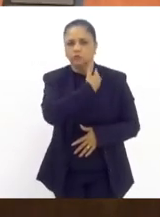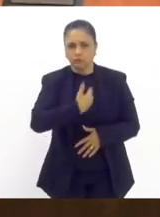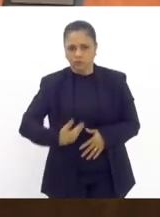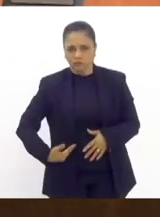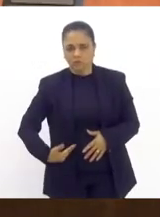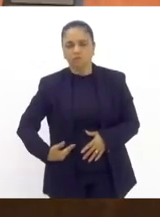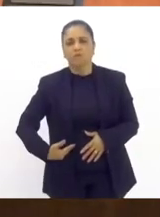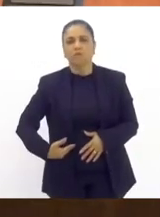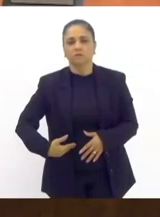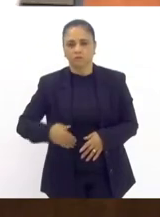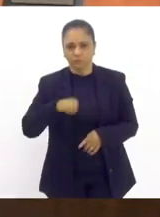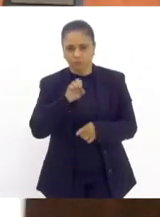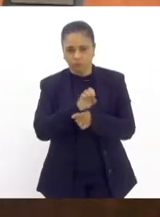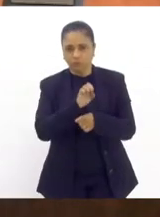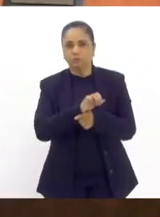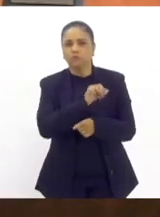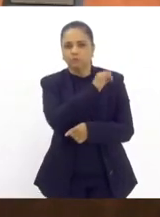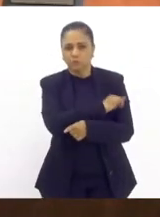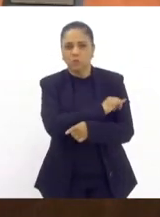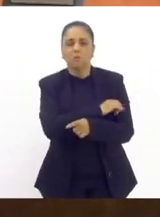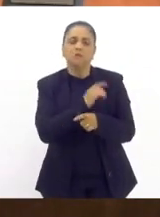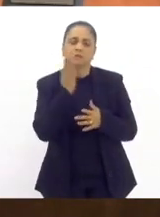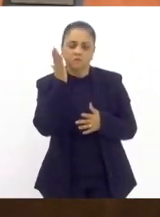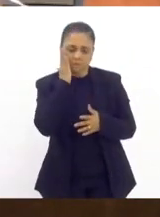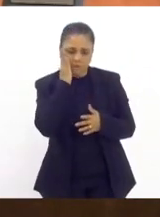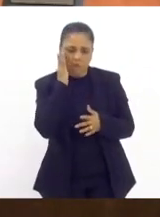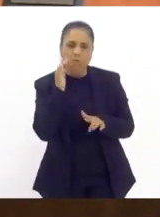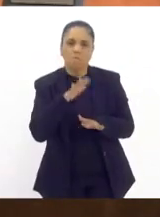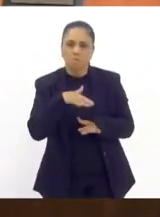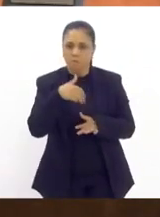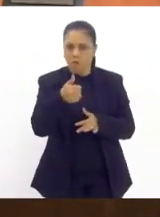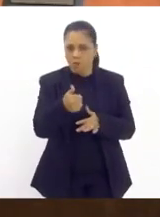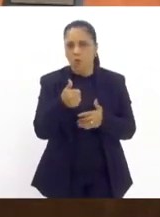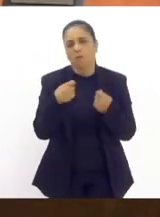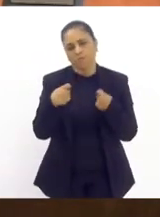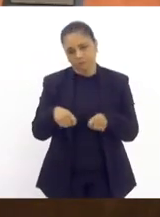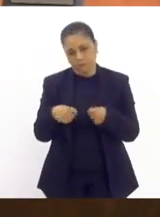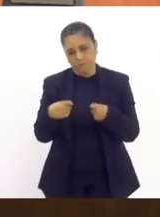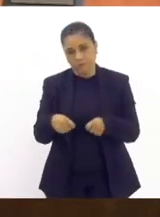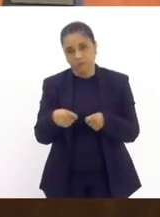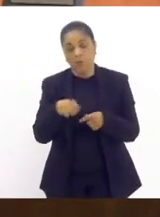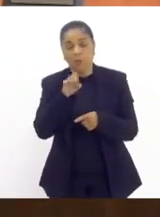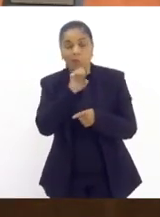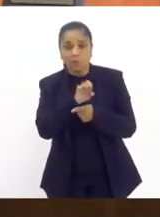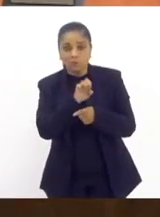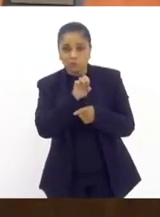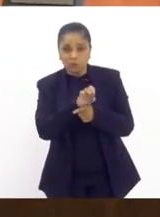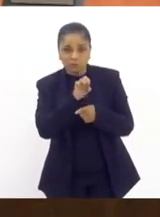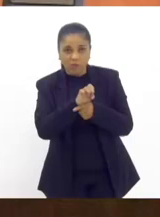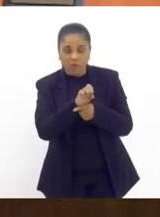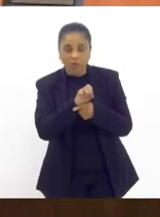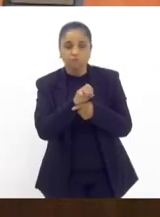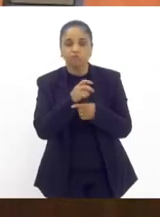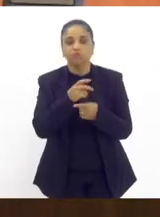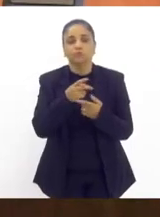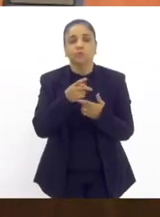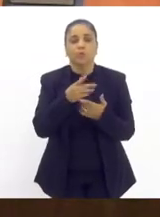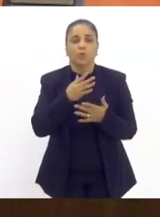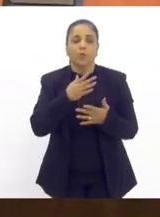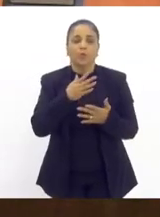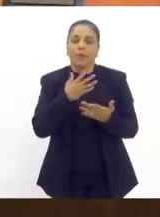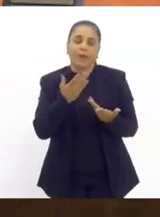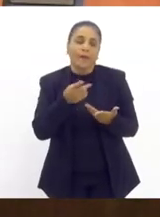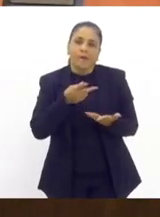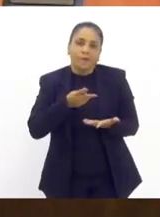é Tem sempre a melhorar a gente sabe que o estado hoje ainda não está da maneira como o próprio Governador Cláudio Castro gostaria